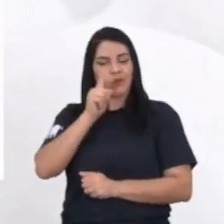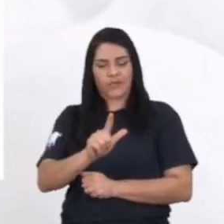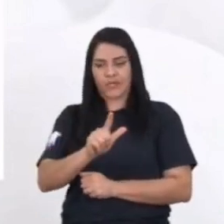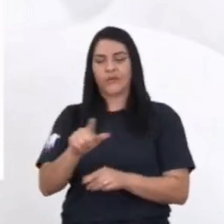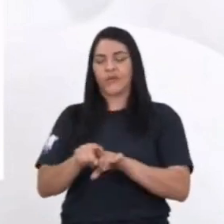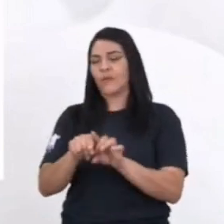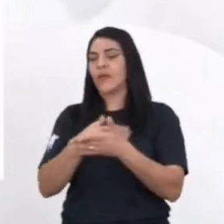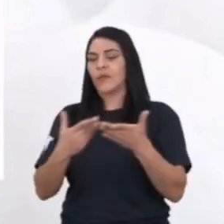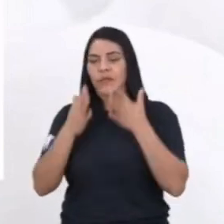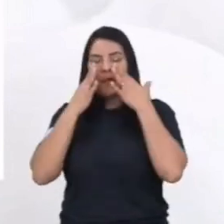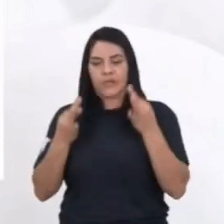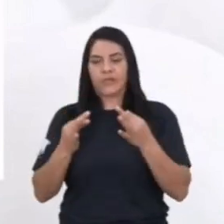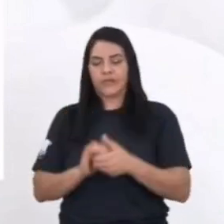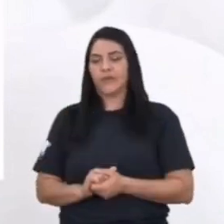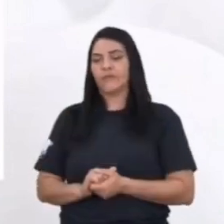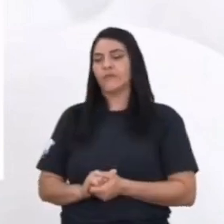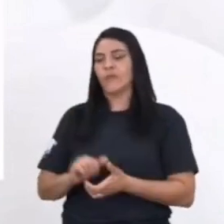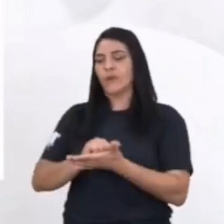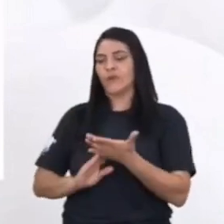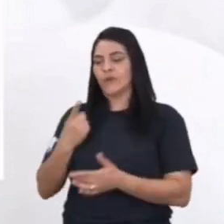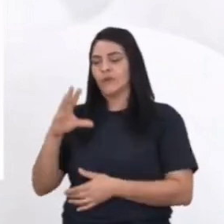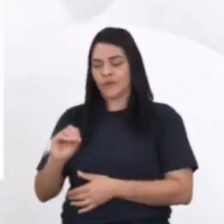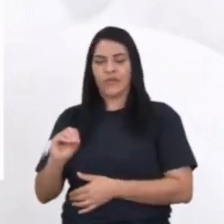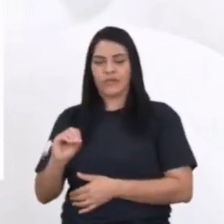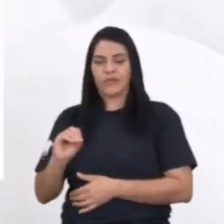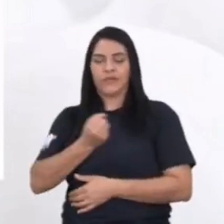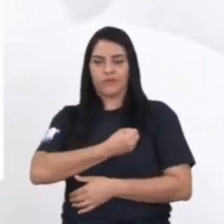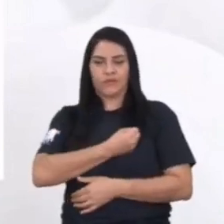gente sempre vai olhar uma questão como 10 pontos, tá bom?